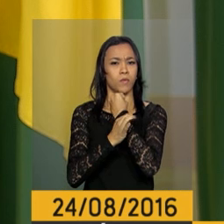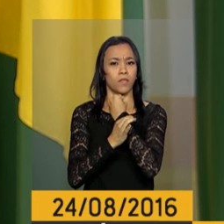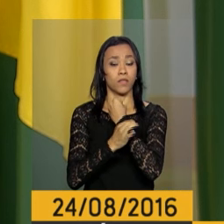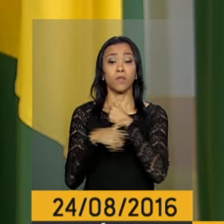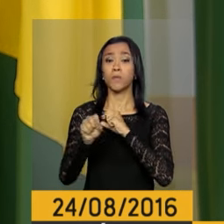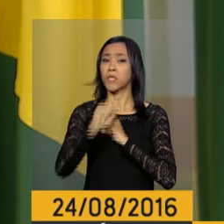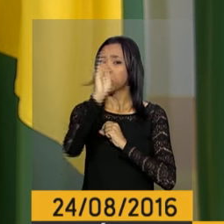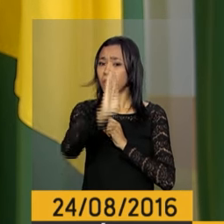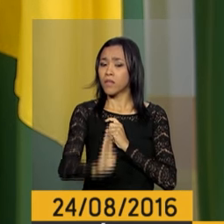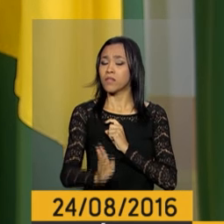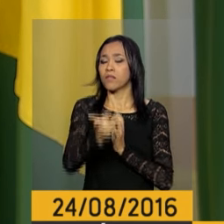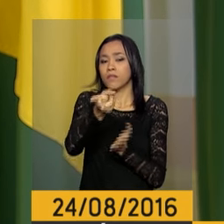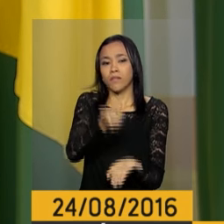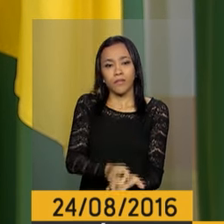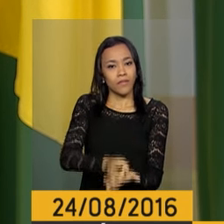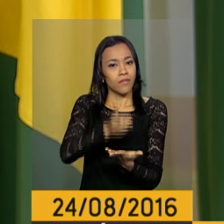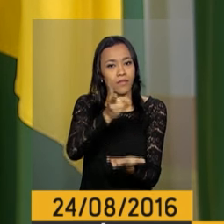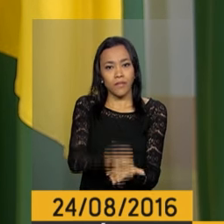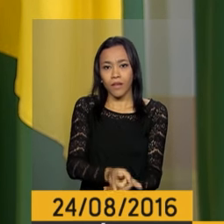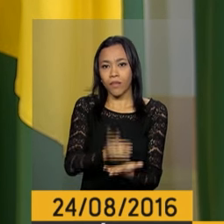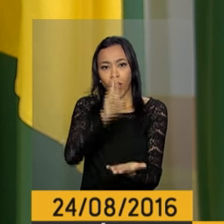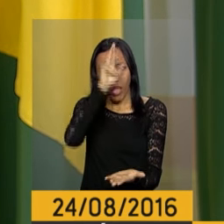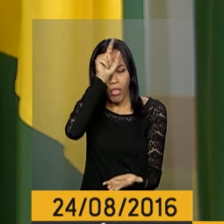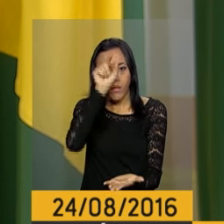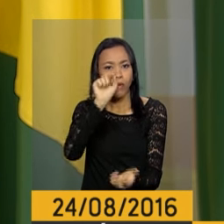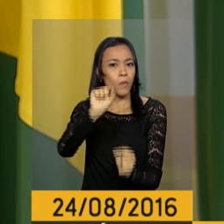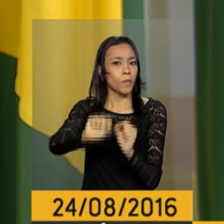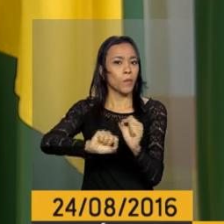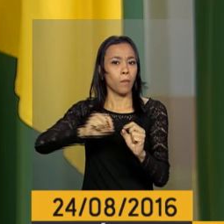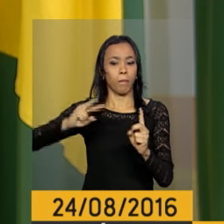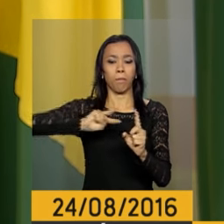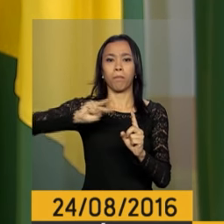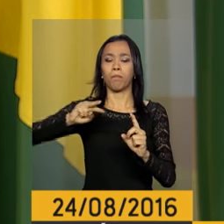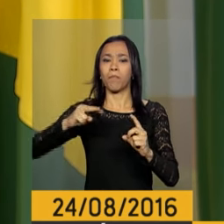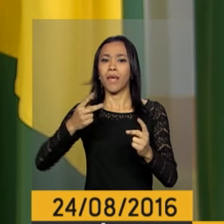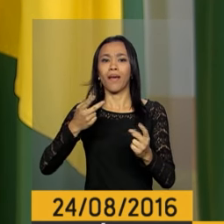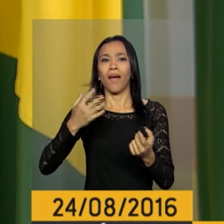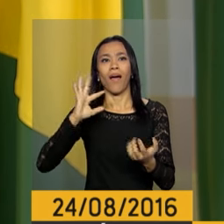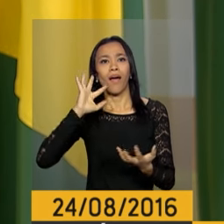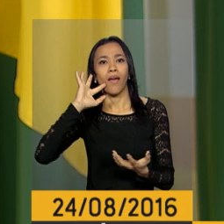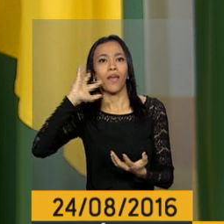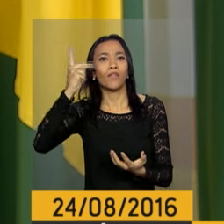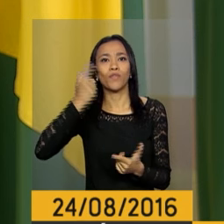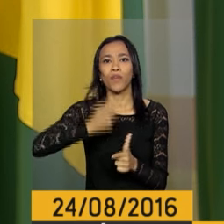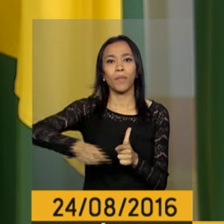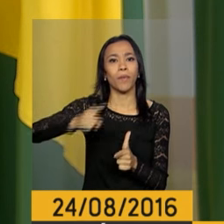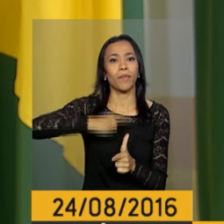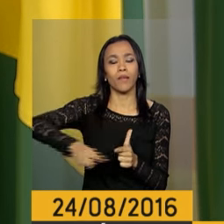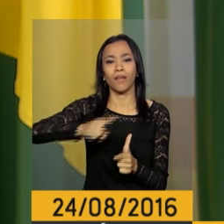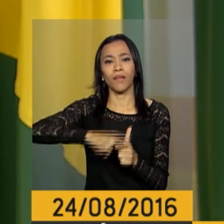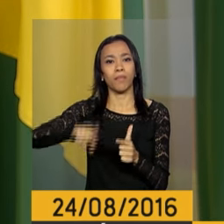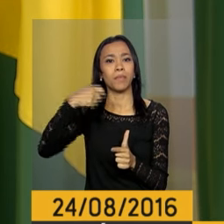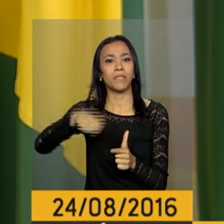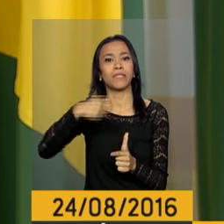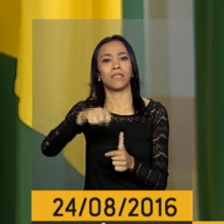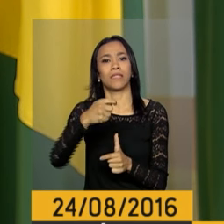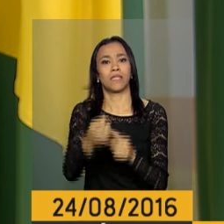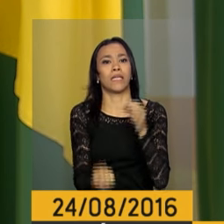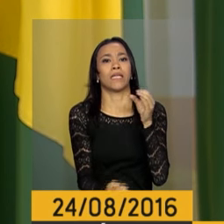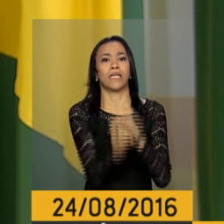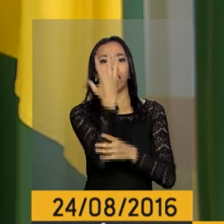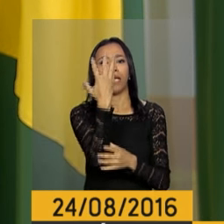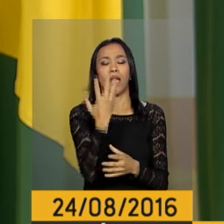no Brasil sempre vigorou a errônea percepção de que para resolver um problema se deve criar uma etapa